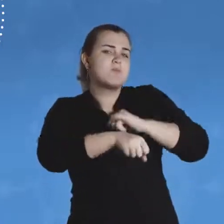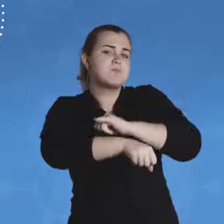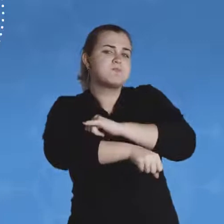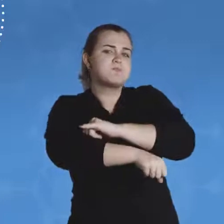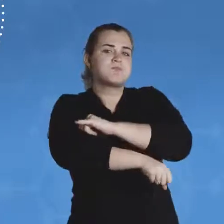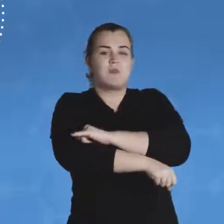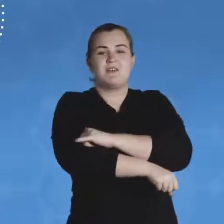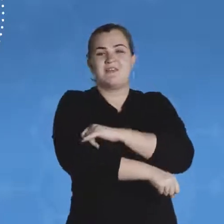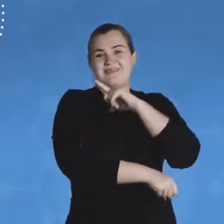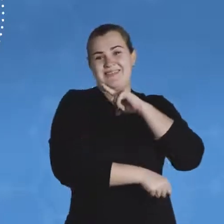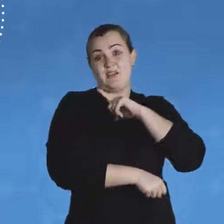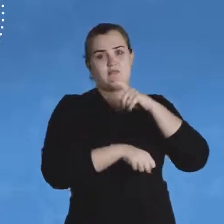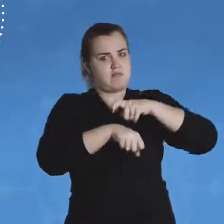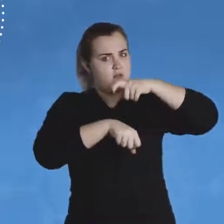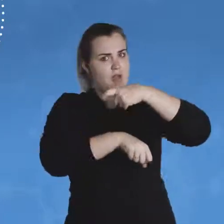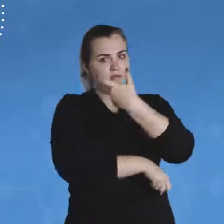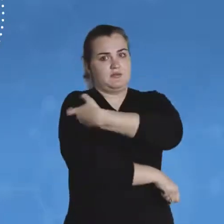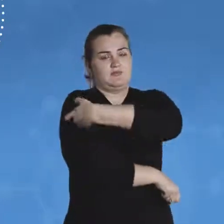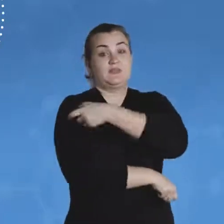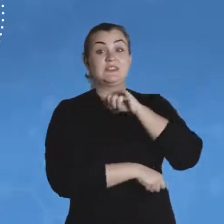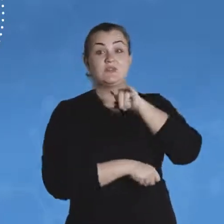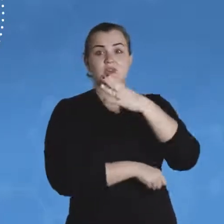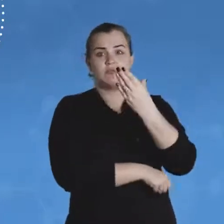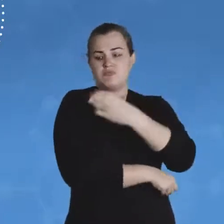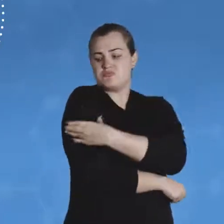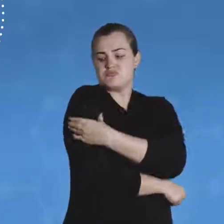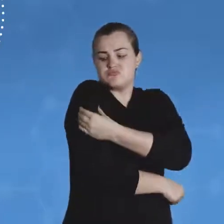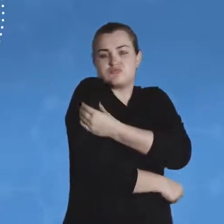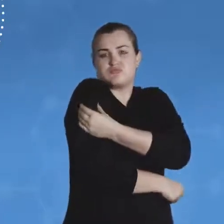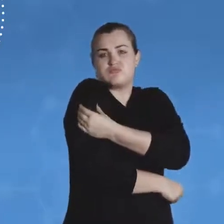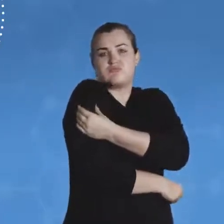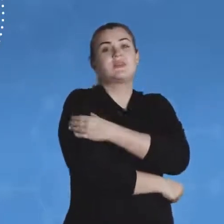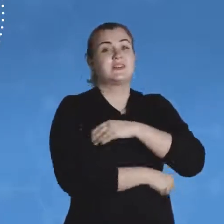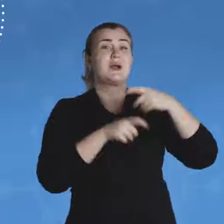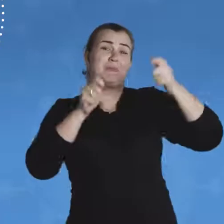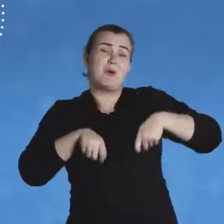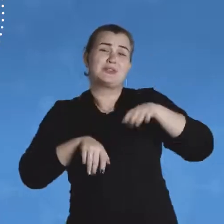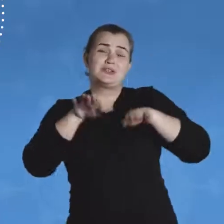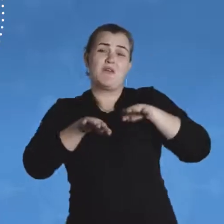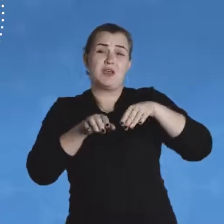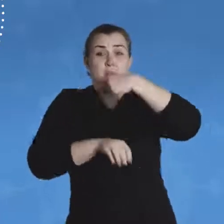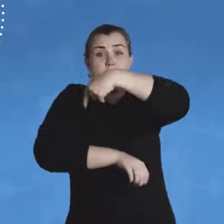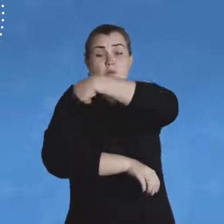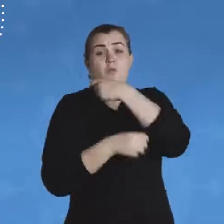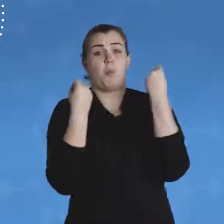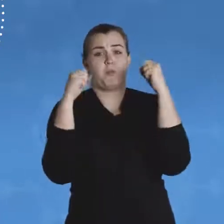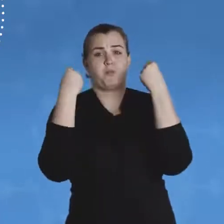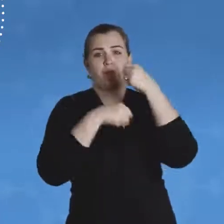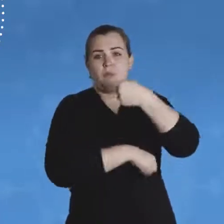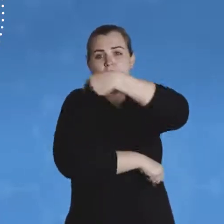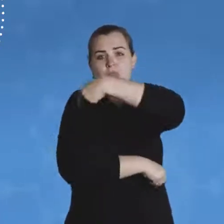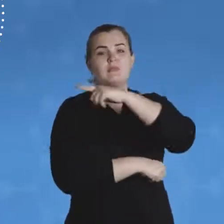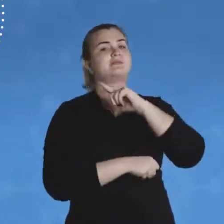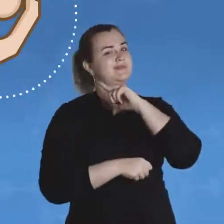injeção. Caso você faça com todos os dedos, a insulina poderá ser injetada no músculo. Ainda